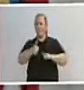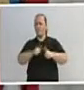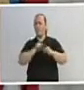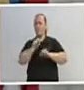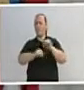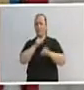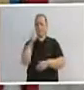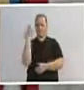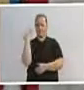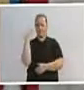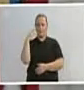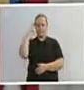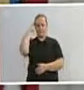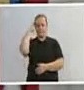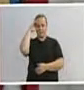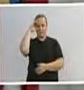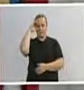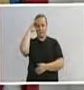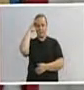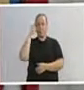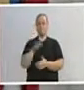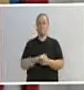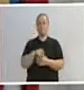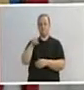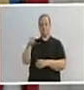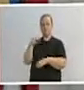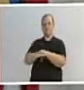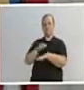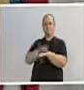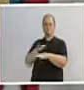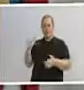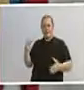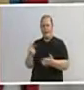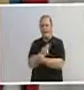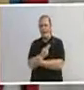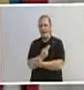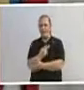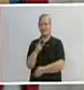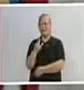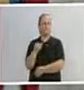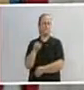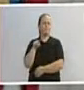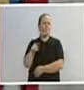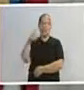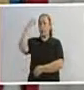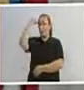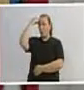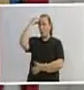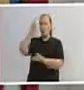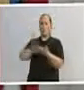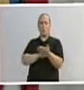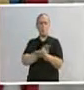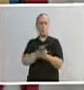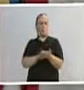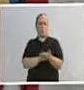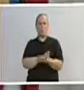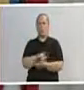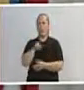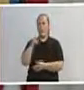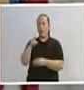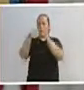então presidenta Dilma Rousseff não agiu de má fé, não agiu com dolo, não agiu em prejuízo ao